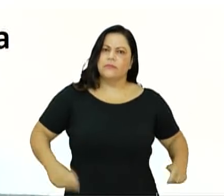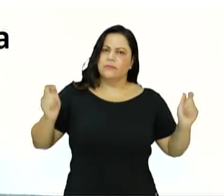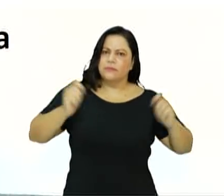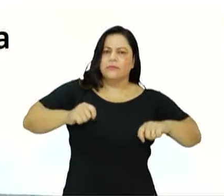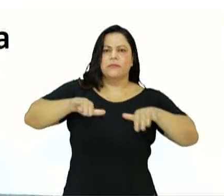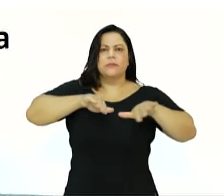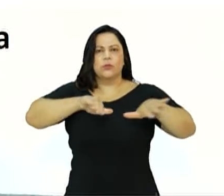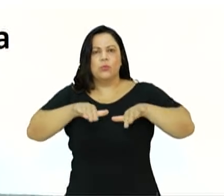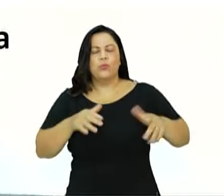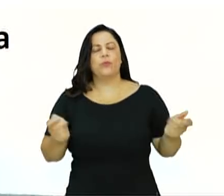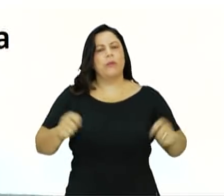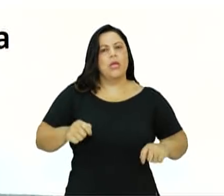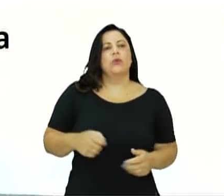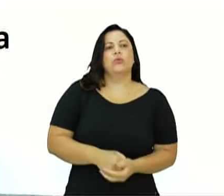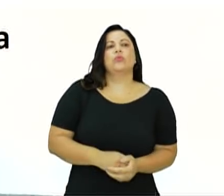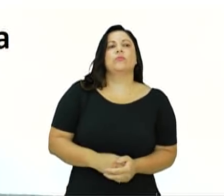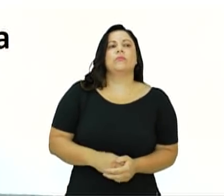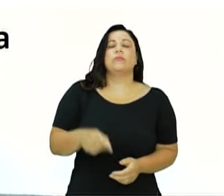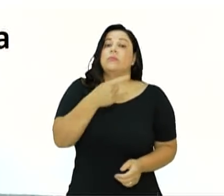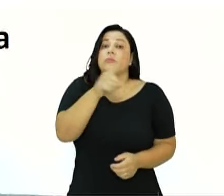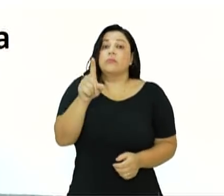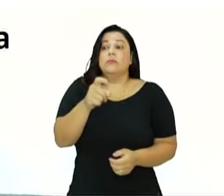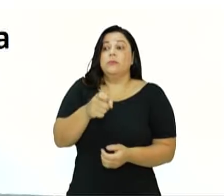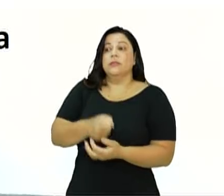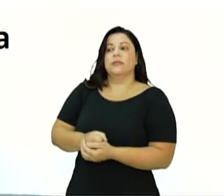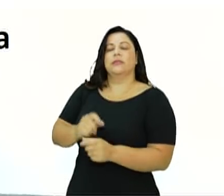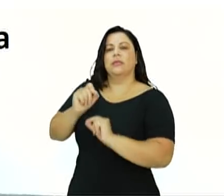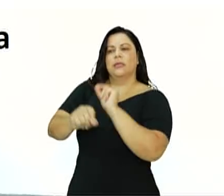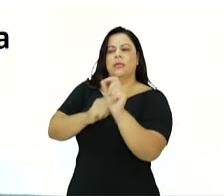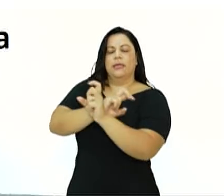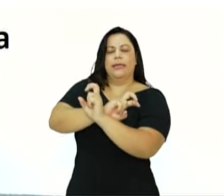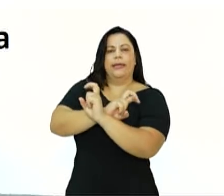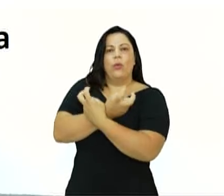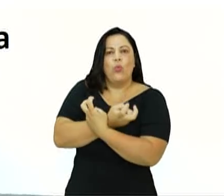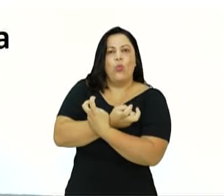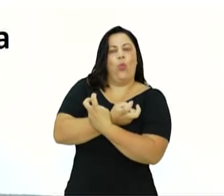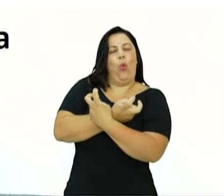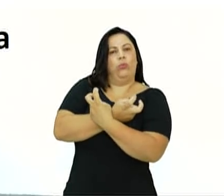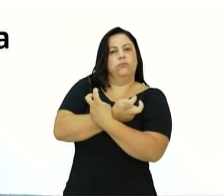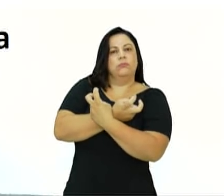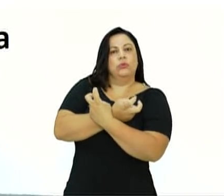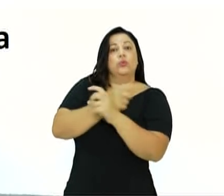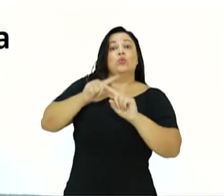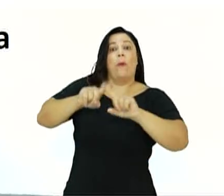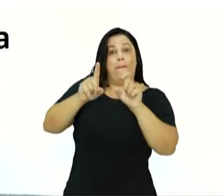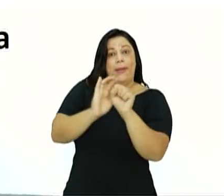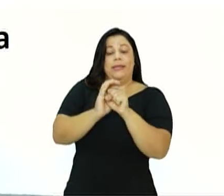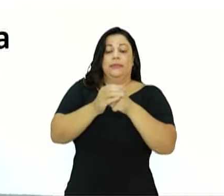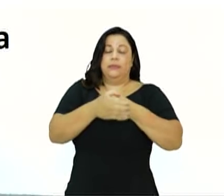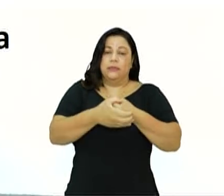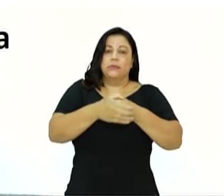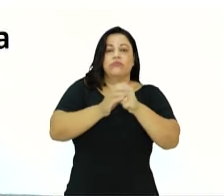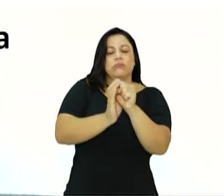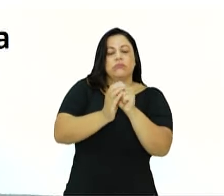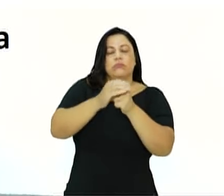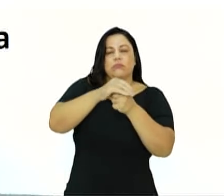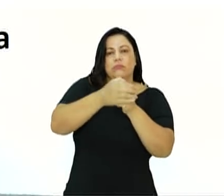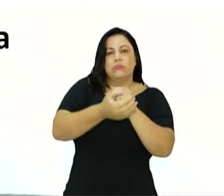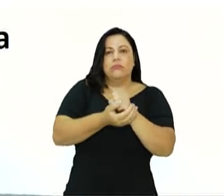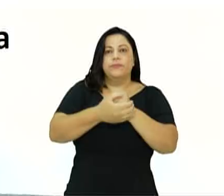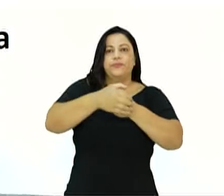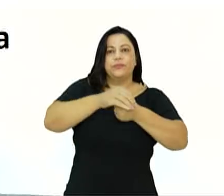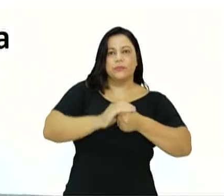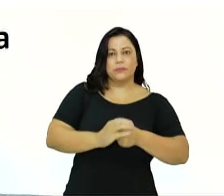Então, assim, ele não tem a resistência de um osso, mas ele tem uma grande capacidade, né,